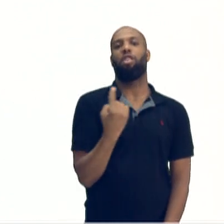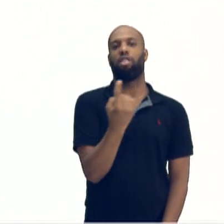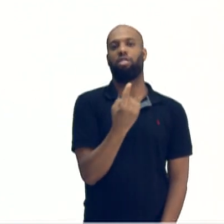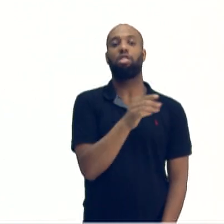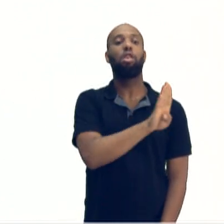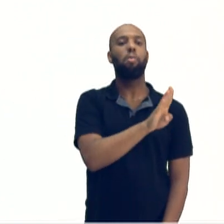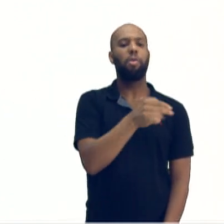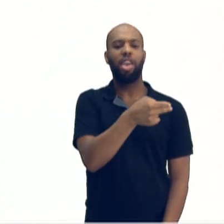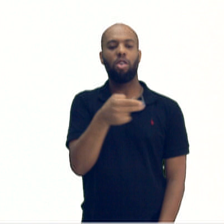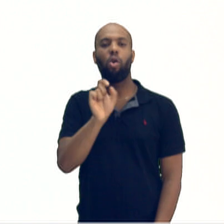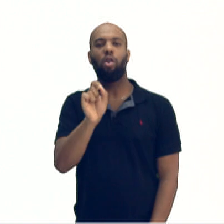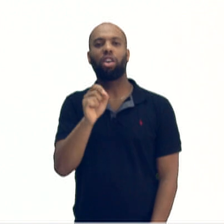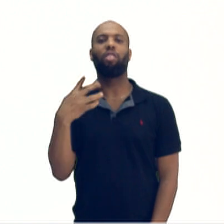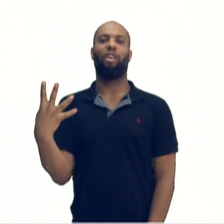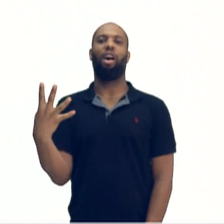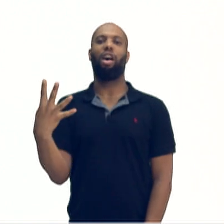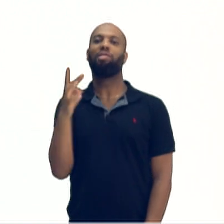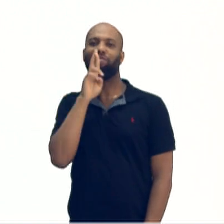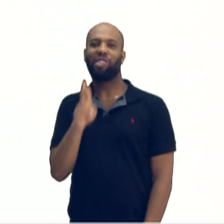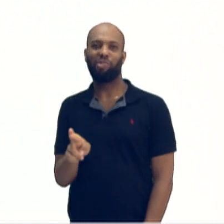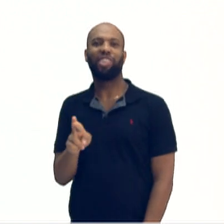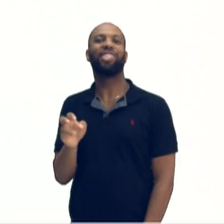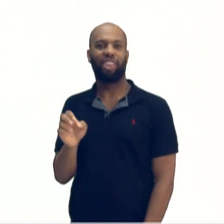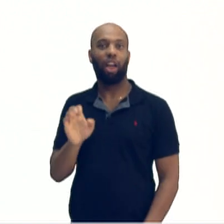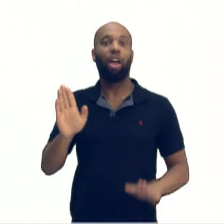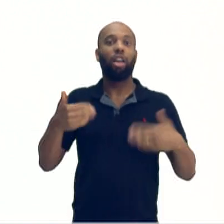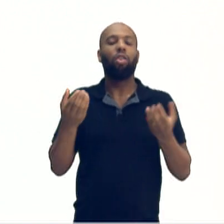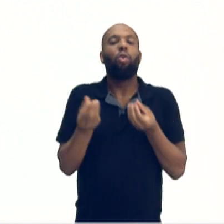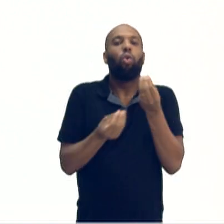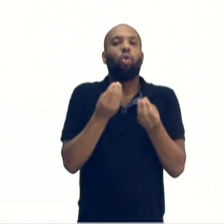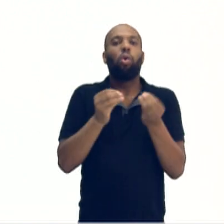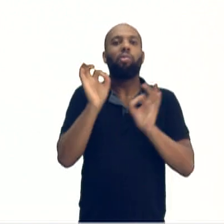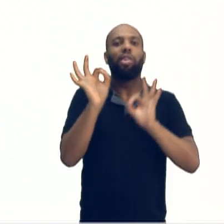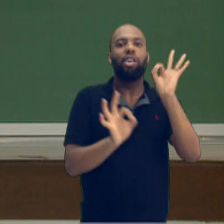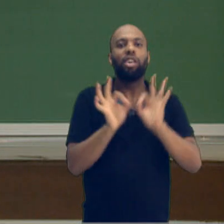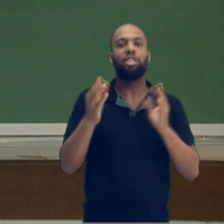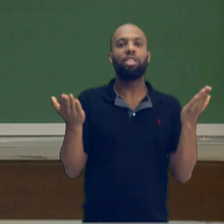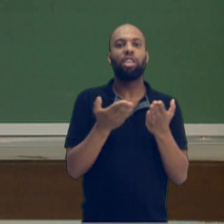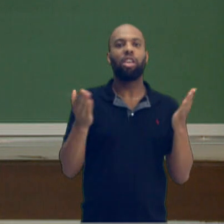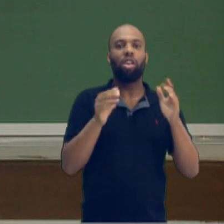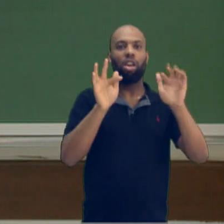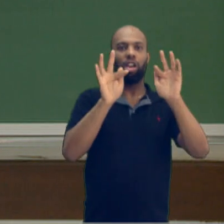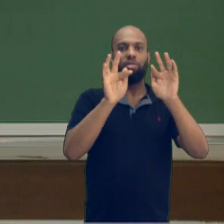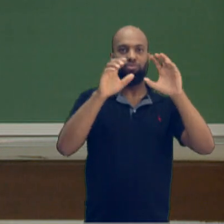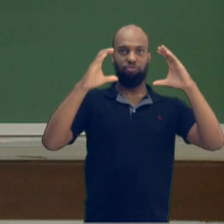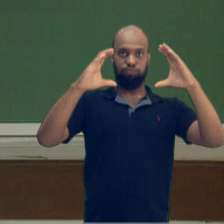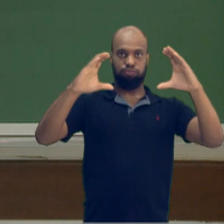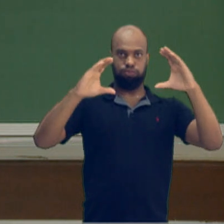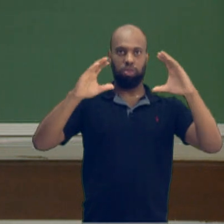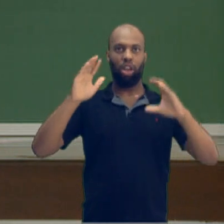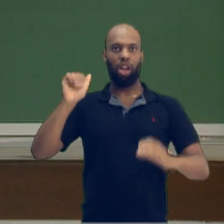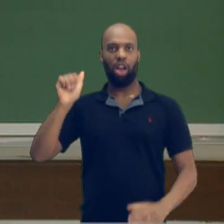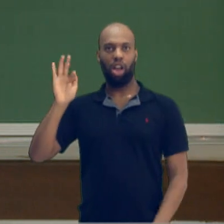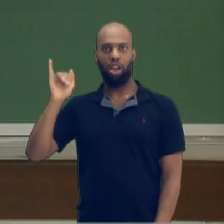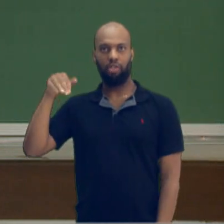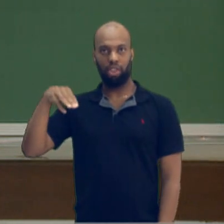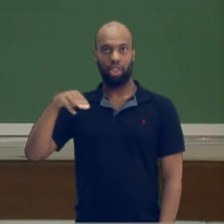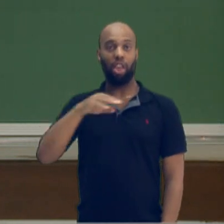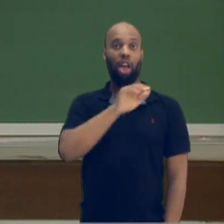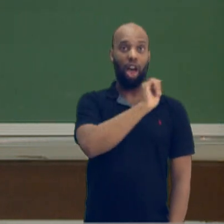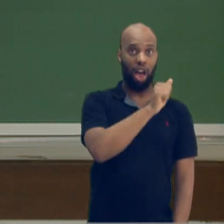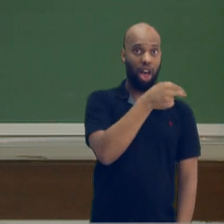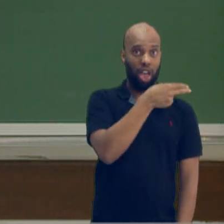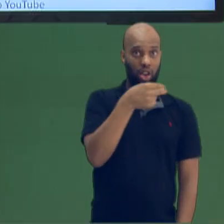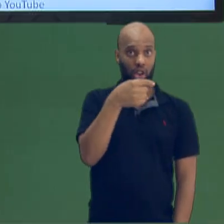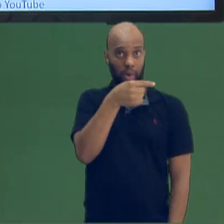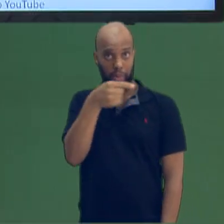que o b vale 4. Então, como que a gente vai montar a nossa função afim? A gente já descobriu que o a valia menos 3